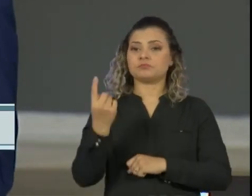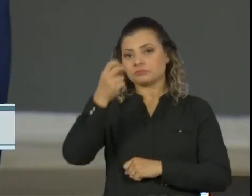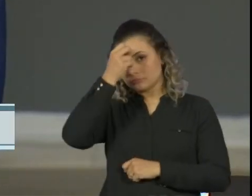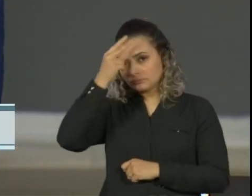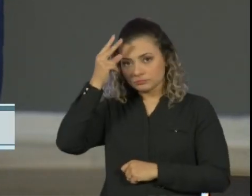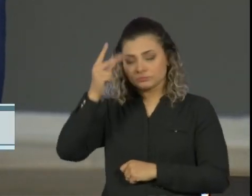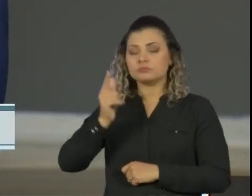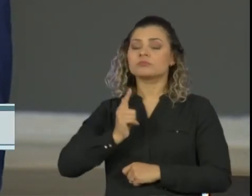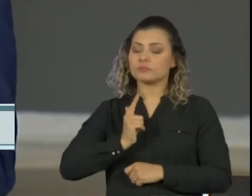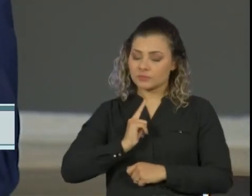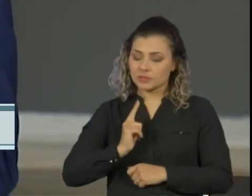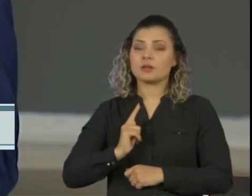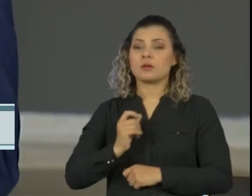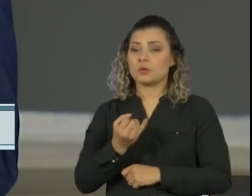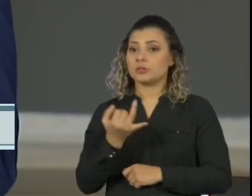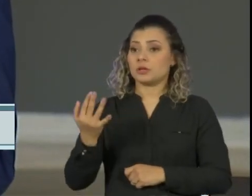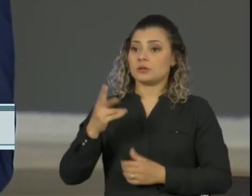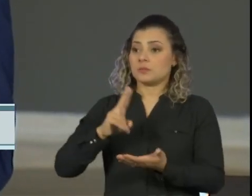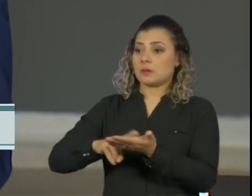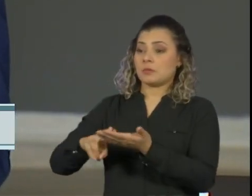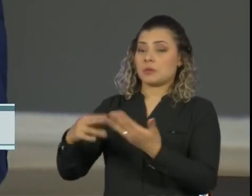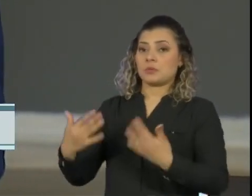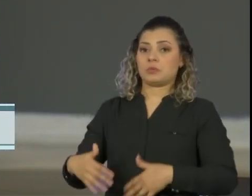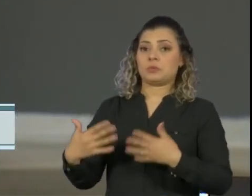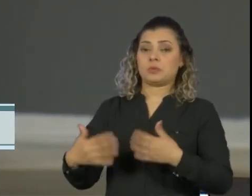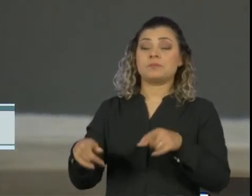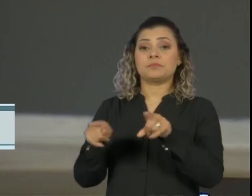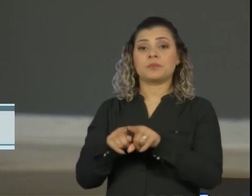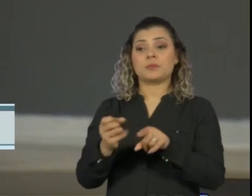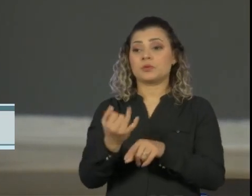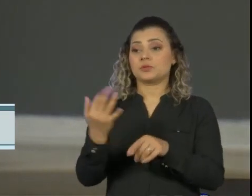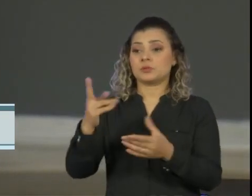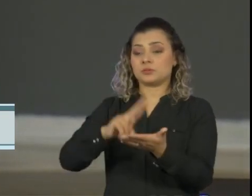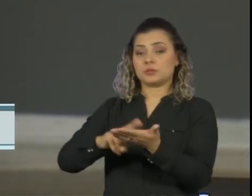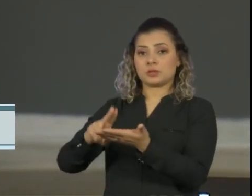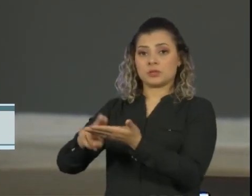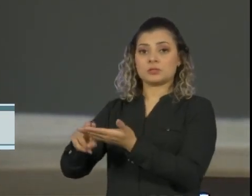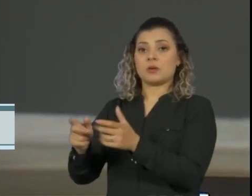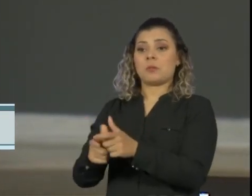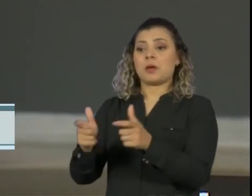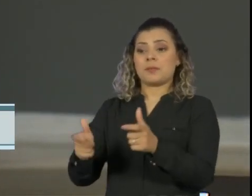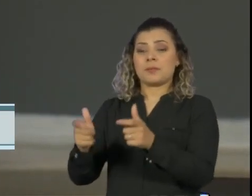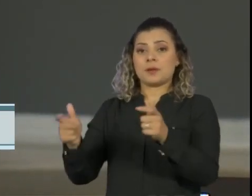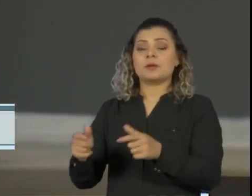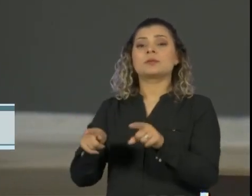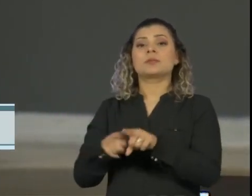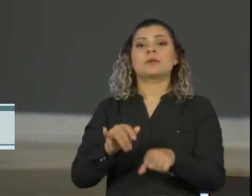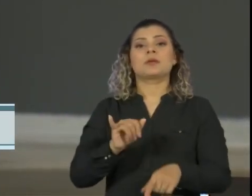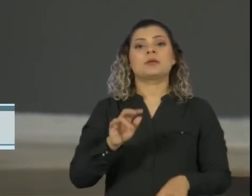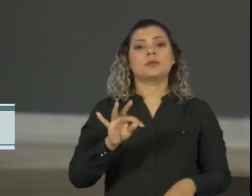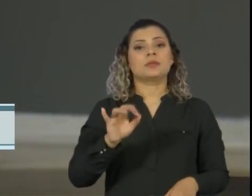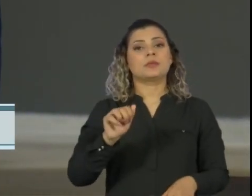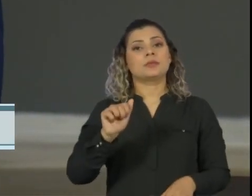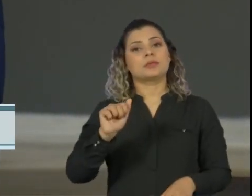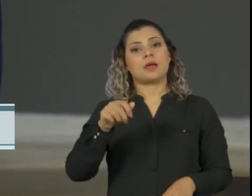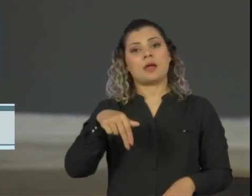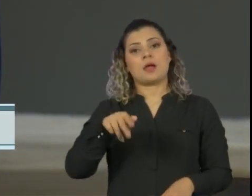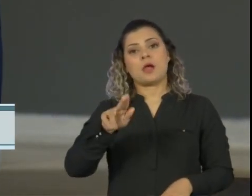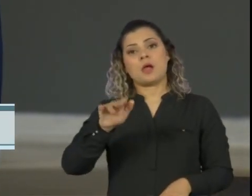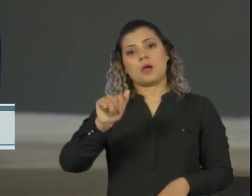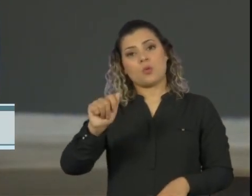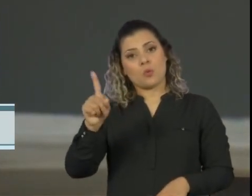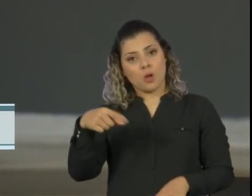uma taxa de ocupação crescente, alta, e o número de internações que vem subindo, Itaquaquecetuba, também indicamos para